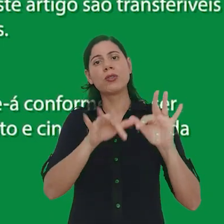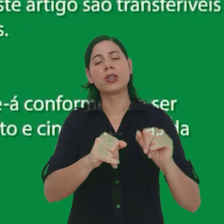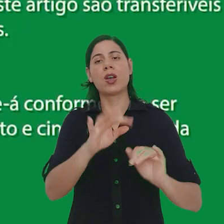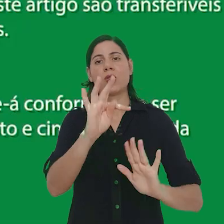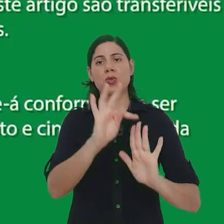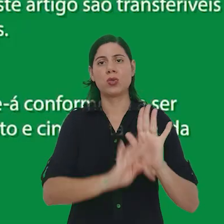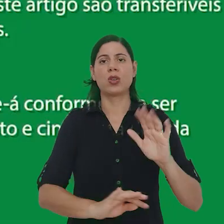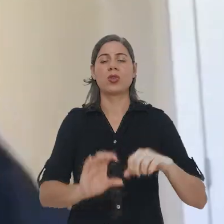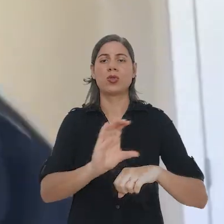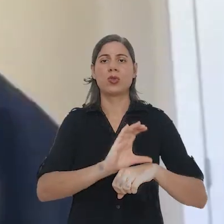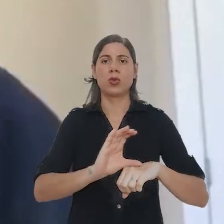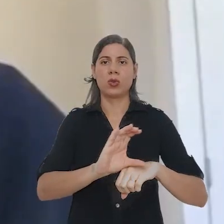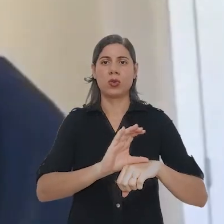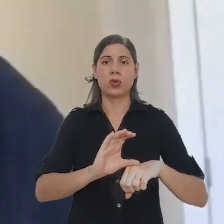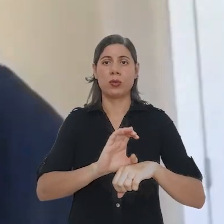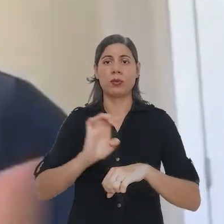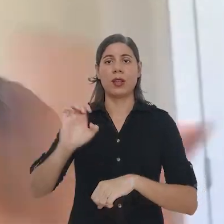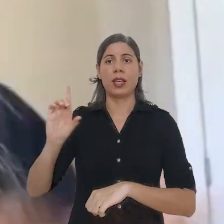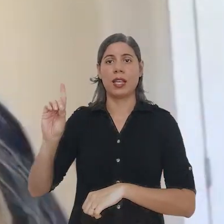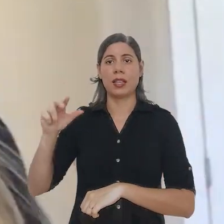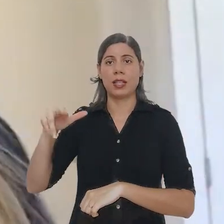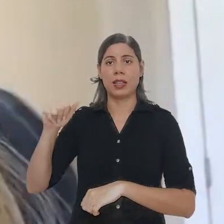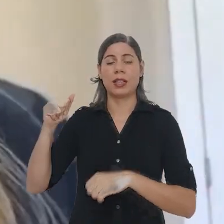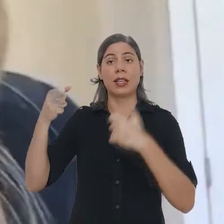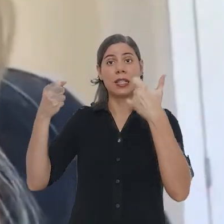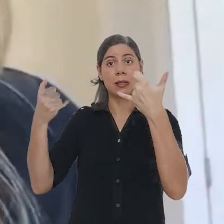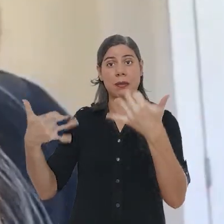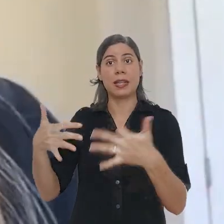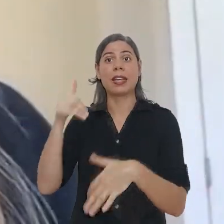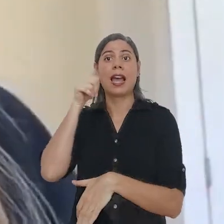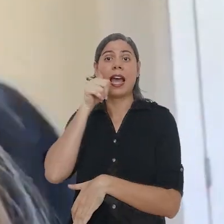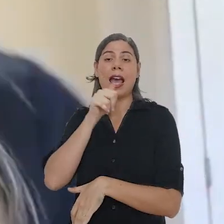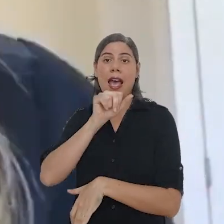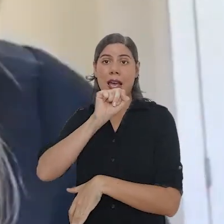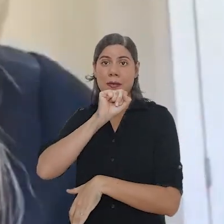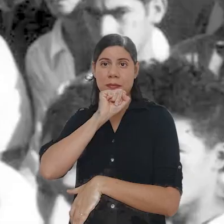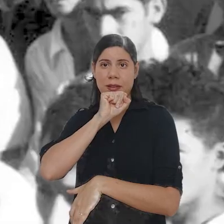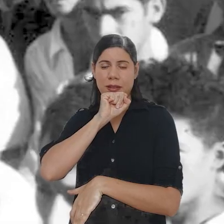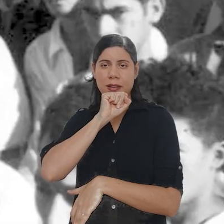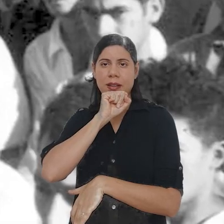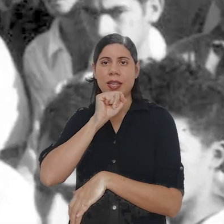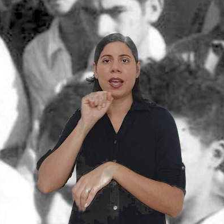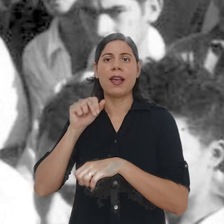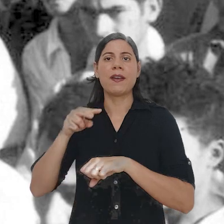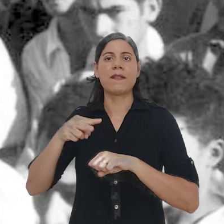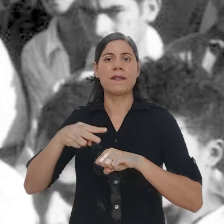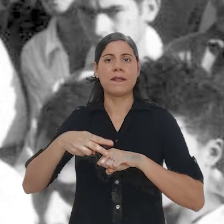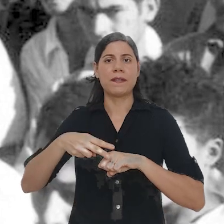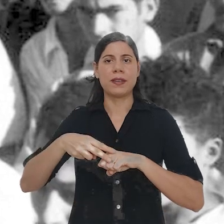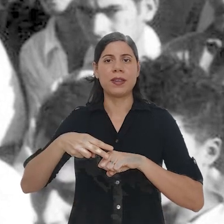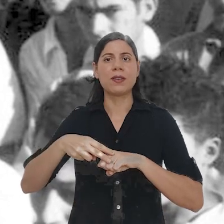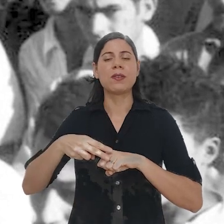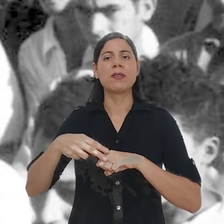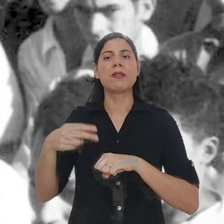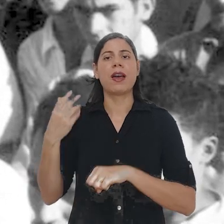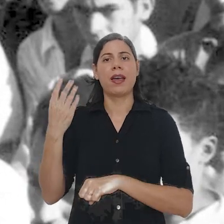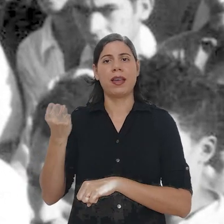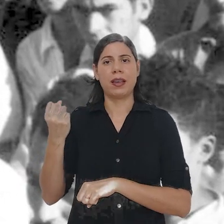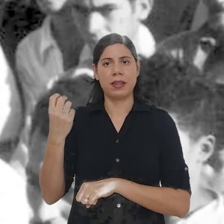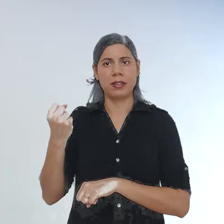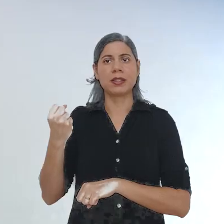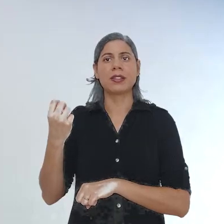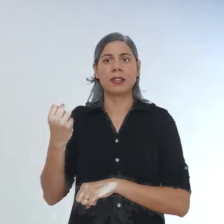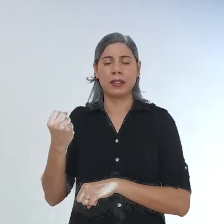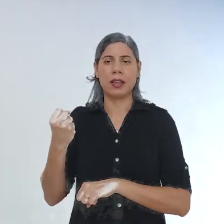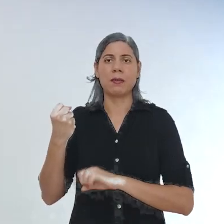texto constitucional. Edna conta que a mãe, viúva do seringueiro José Aires de Almeida, recebe o